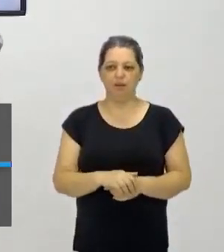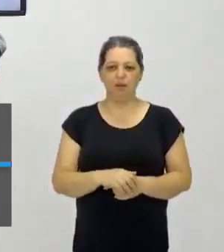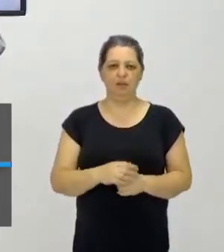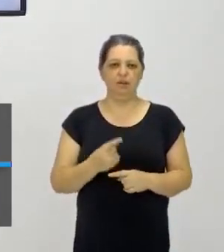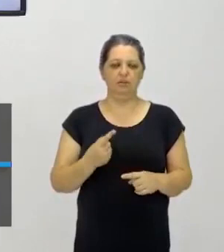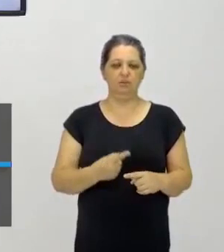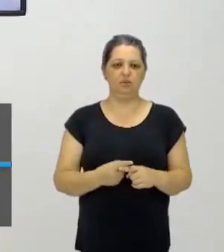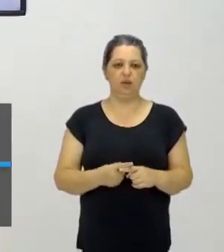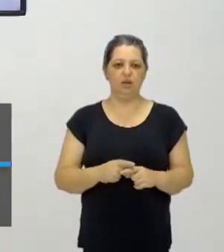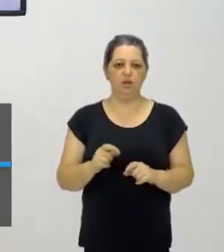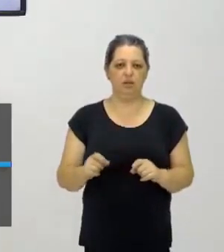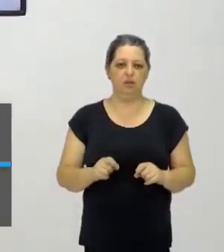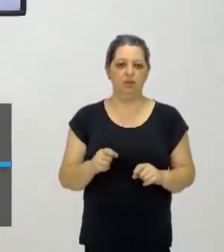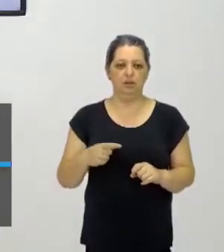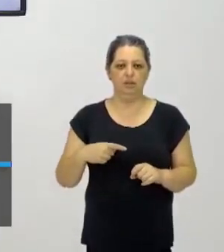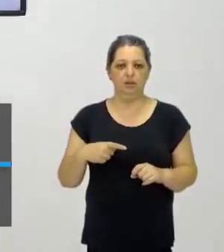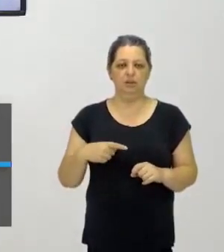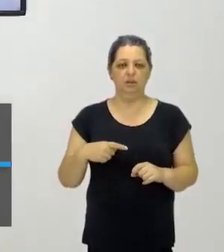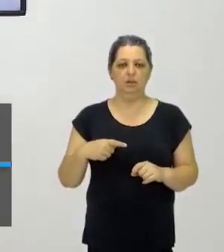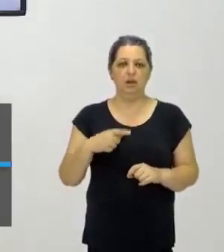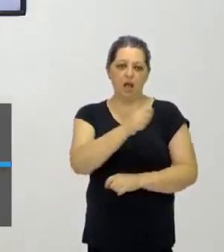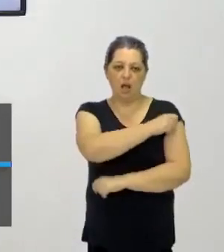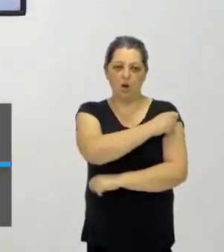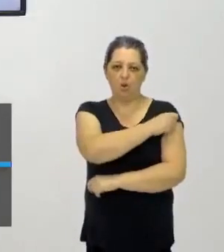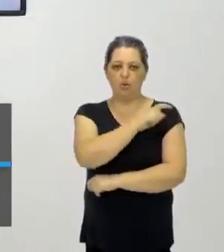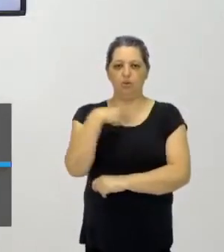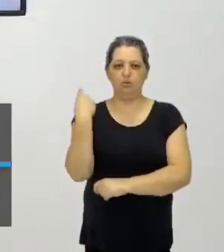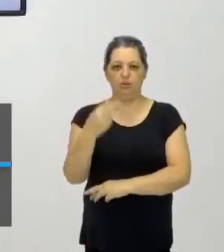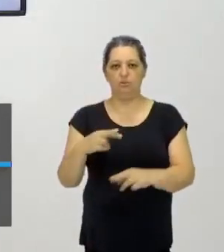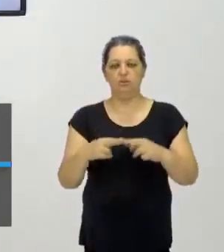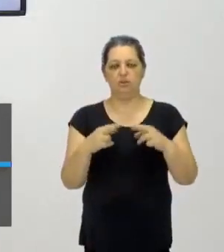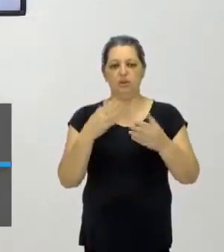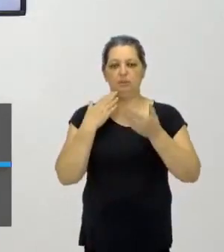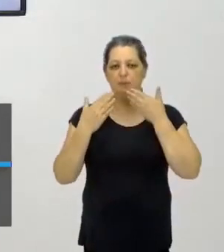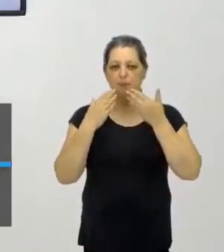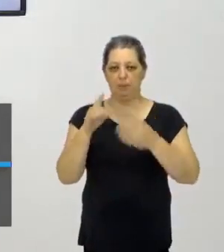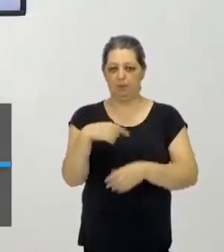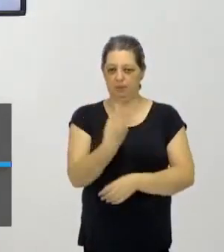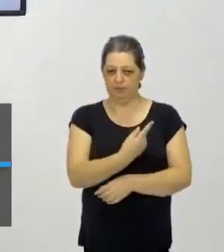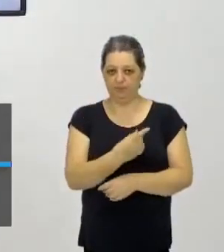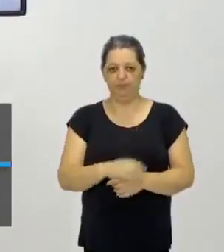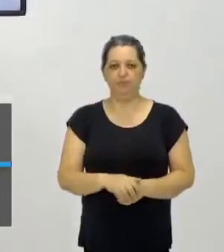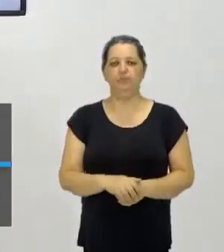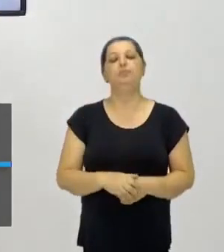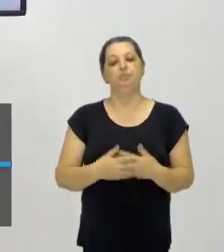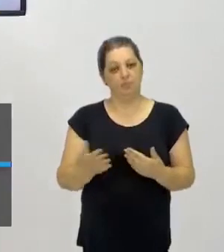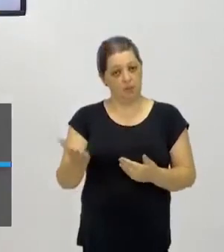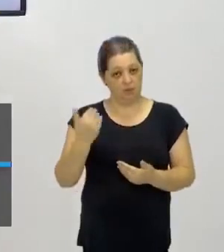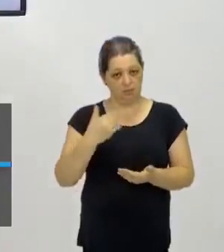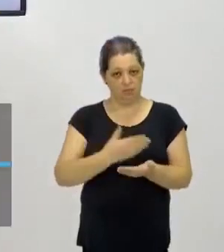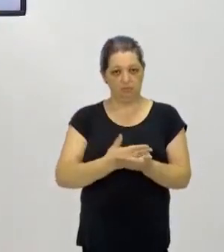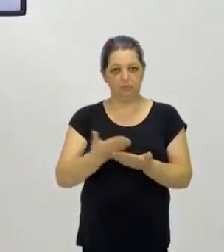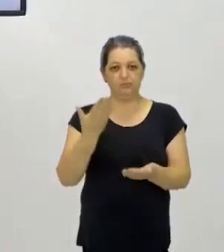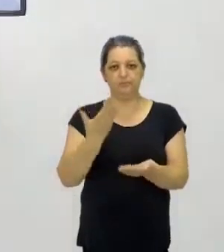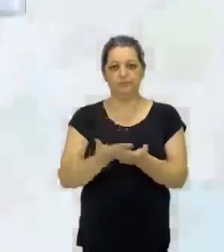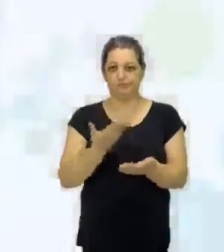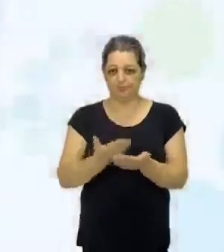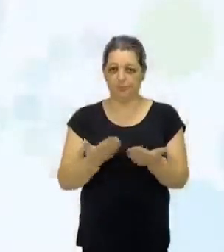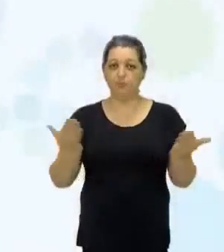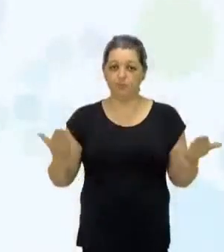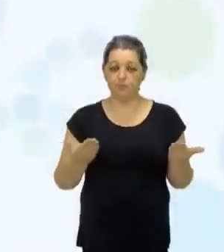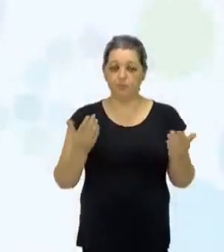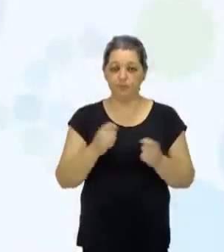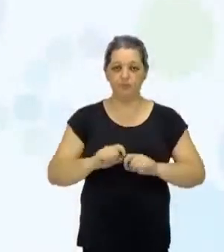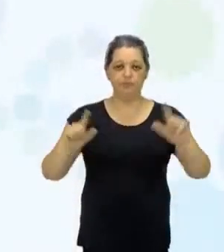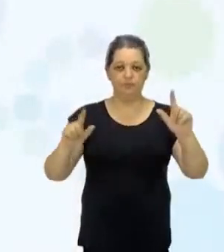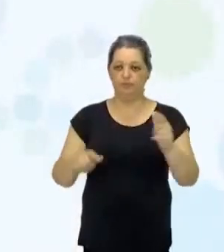Foi muito legal, um aluno nosso aí da rede aqui batendo papo com a gente. Então, vamos lá para a nossa aula de hoje então, tá na